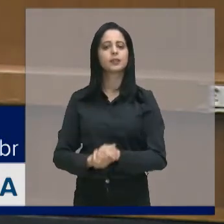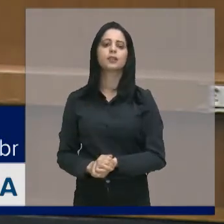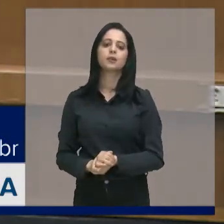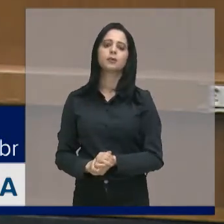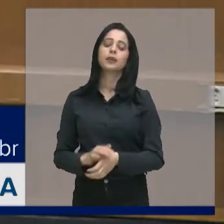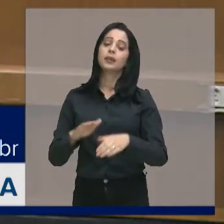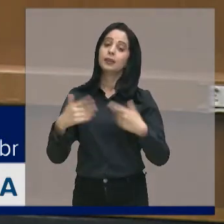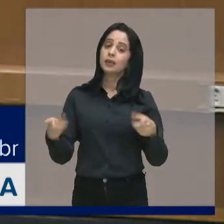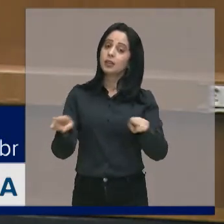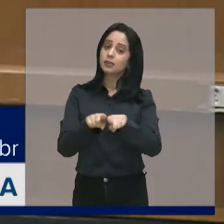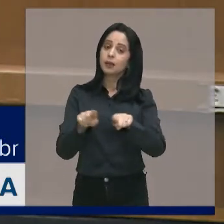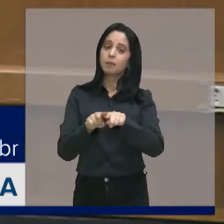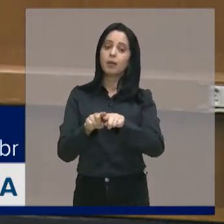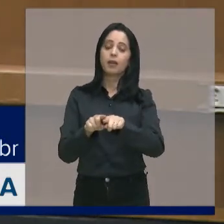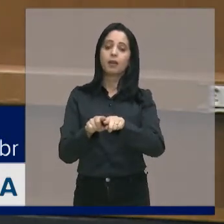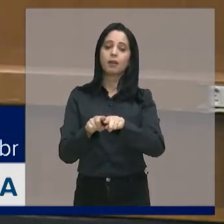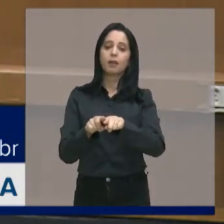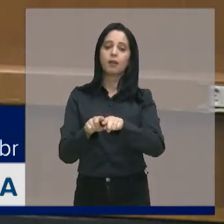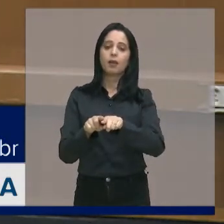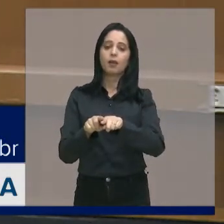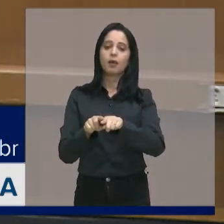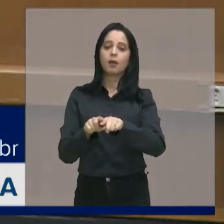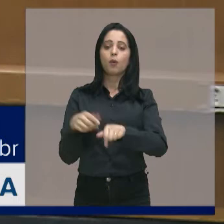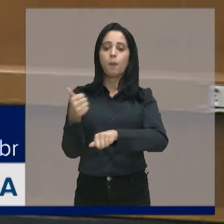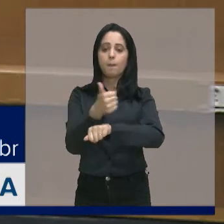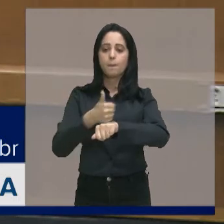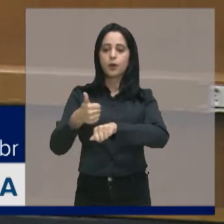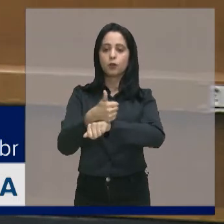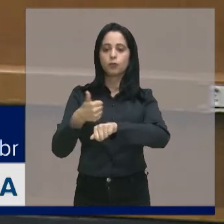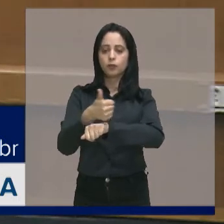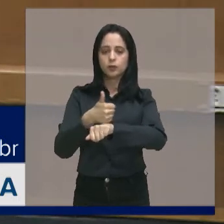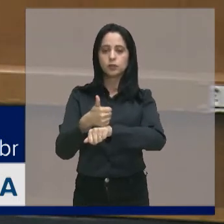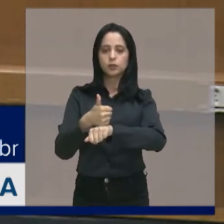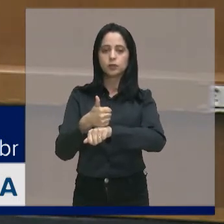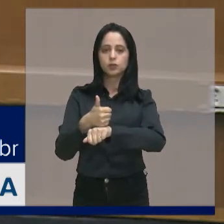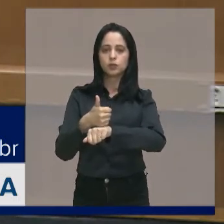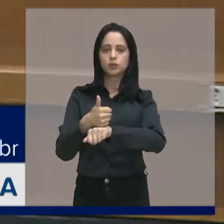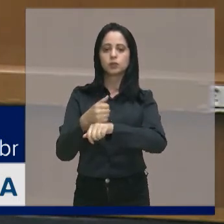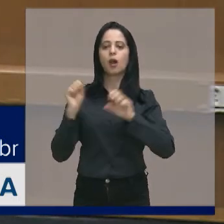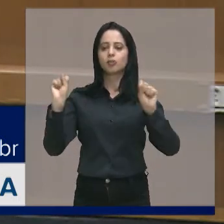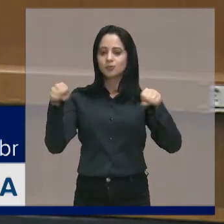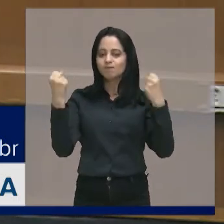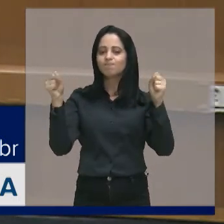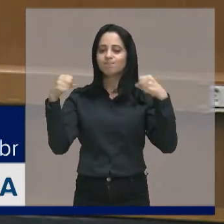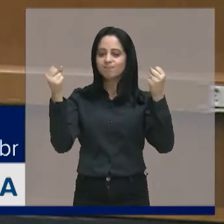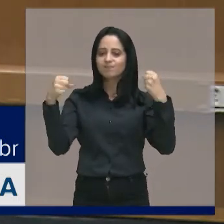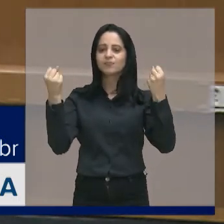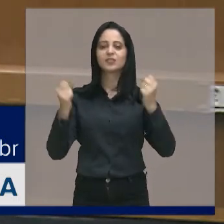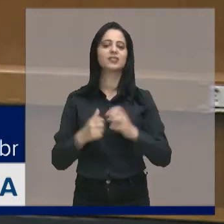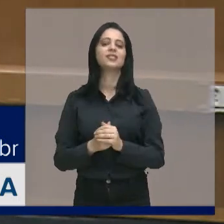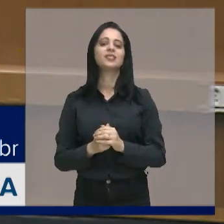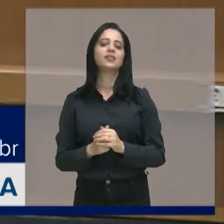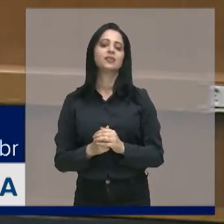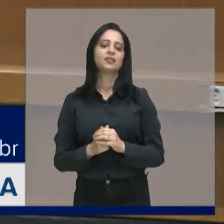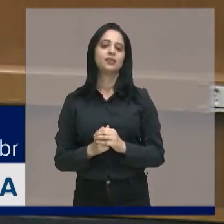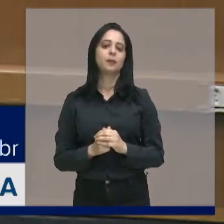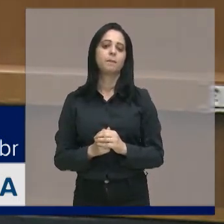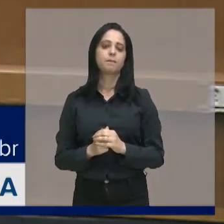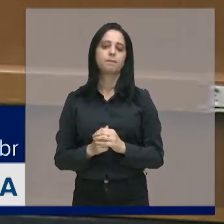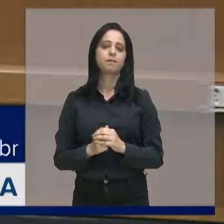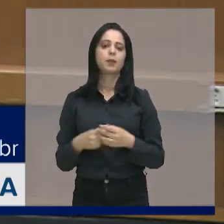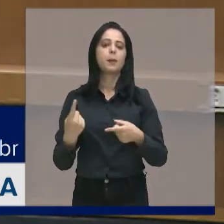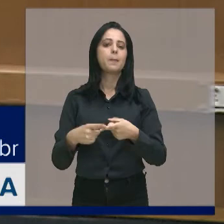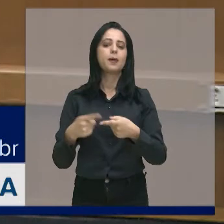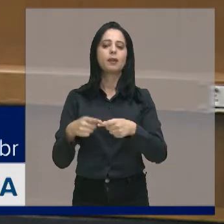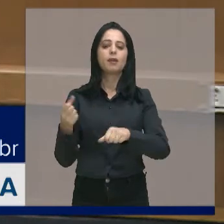de educação física, né, a gente também fala muito do profissional de educação física, a gente não pode deixar de falar deles, que foram